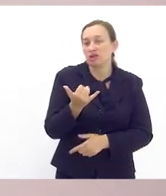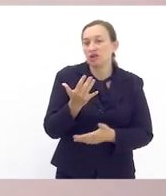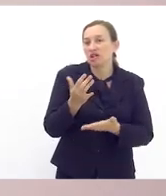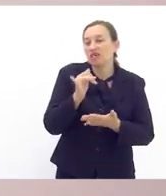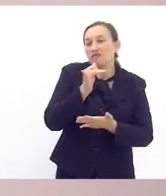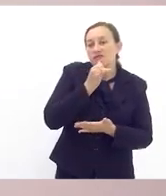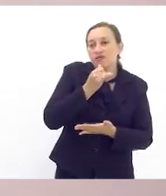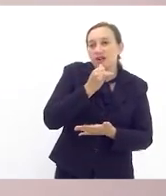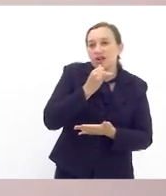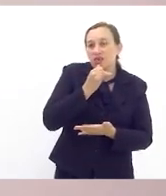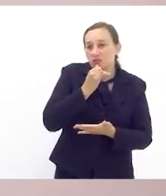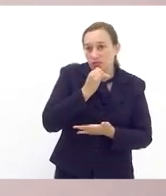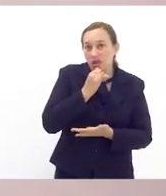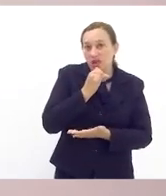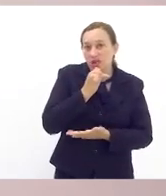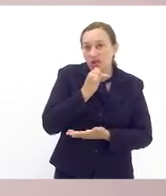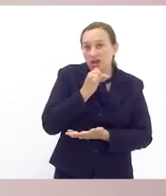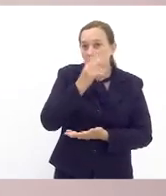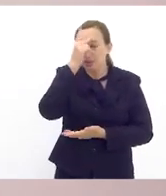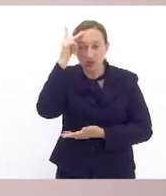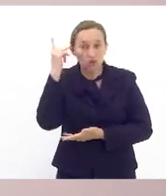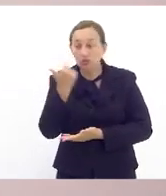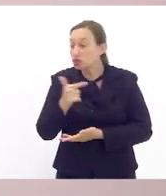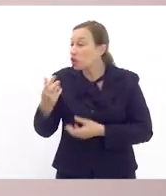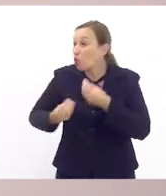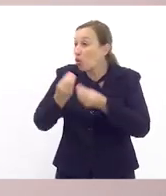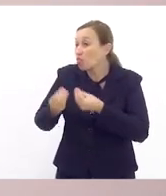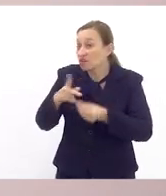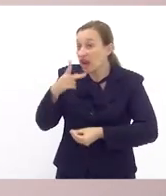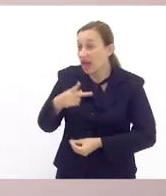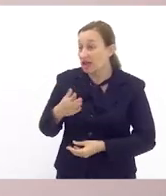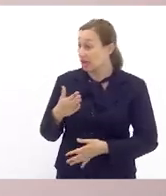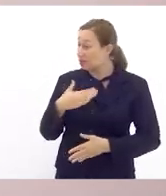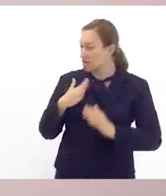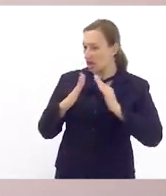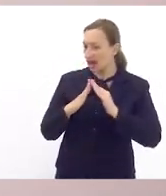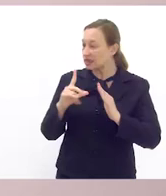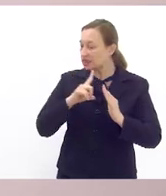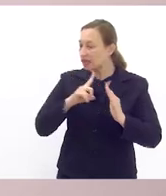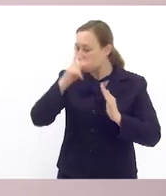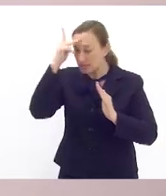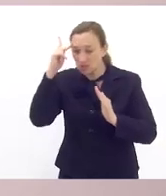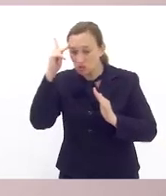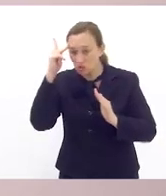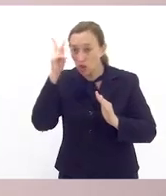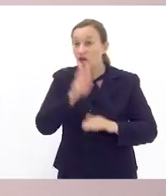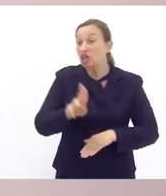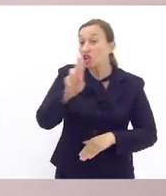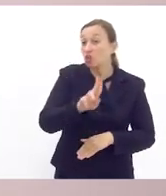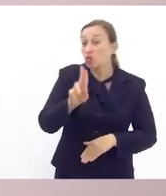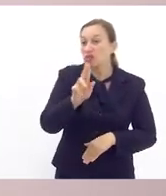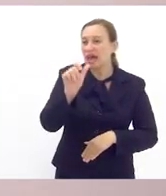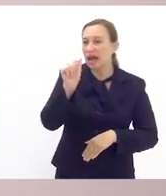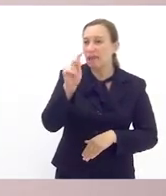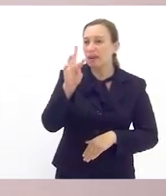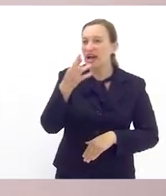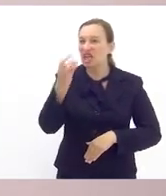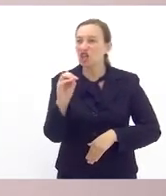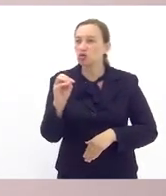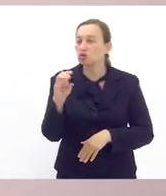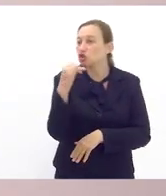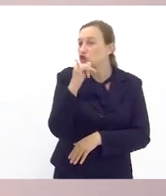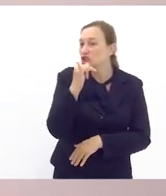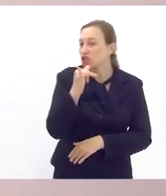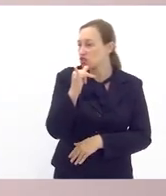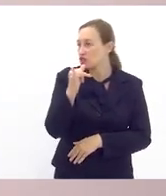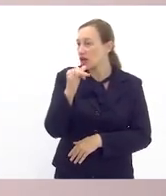a concessionária Olha na minha residência tem alguém que está sobrevivendo por um equipamento isso